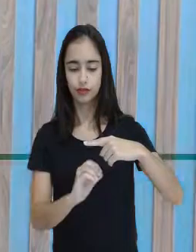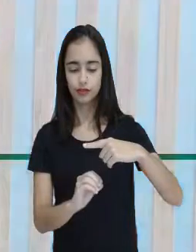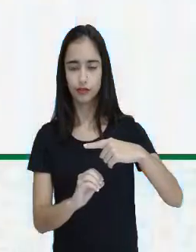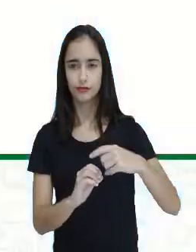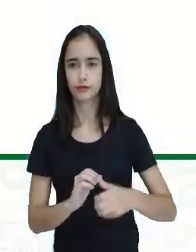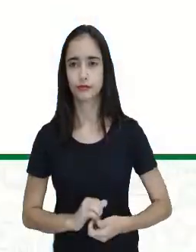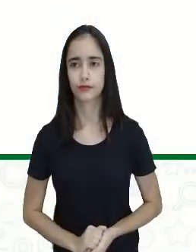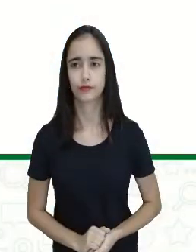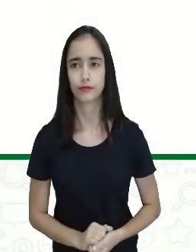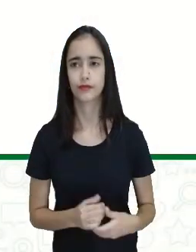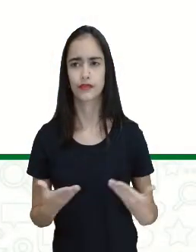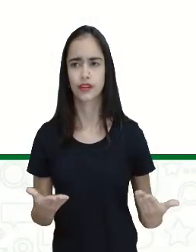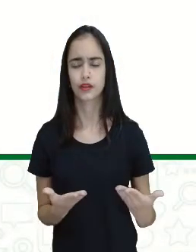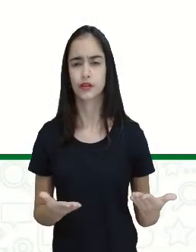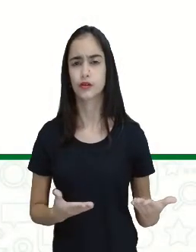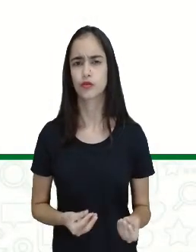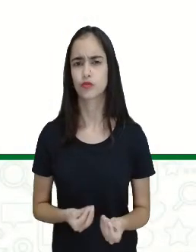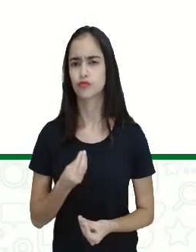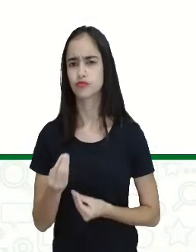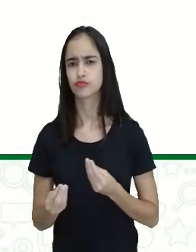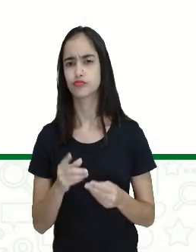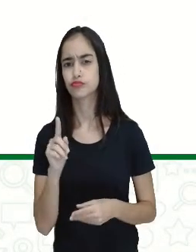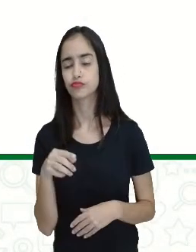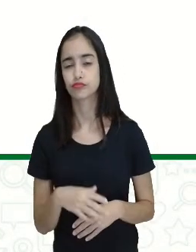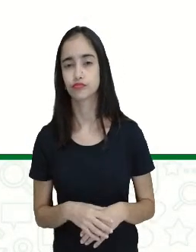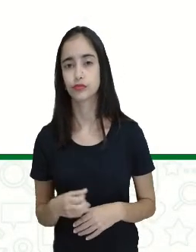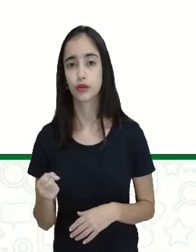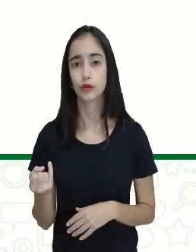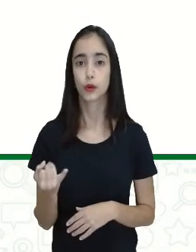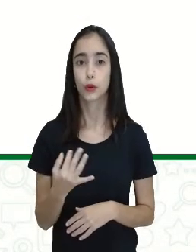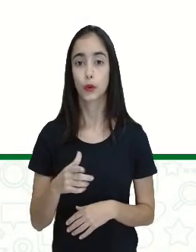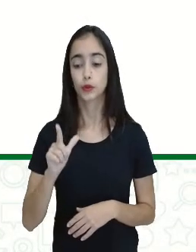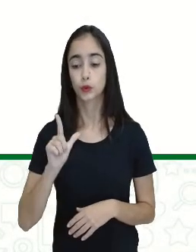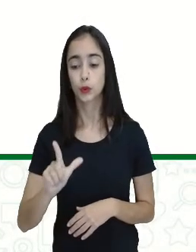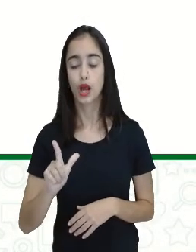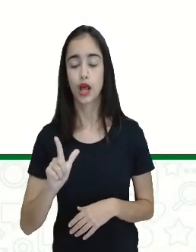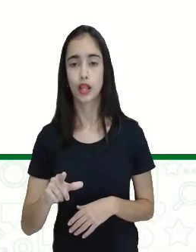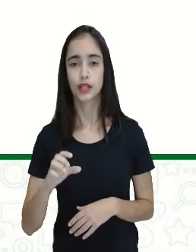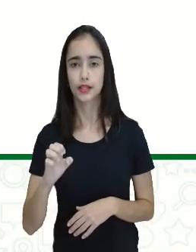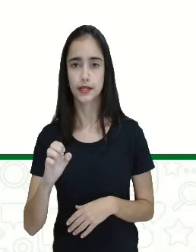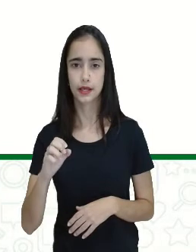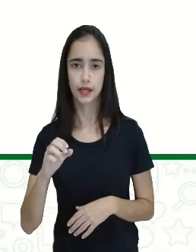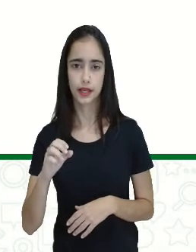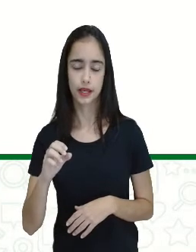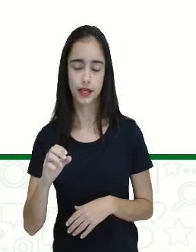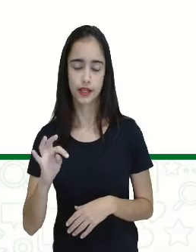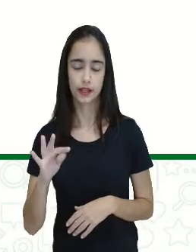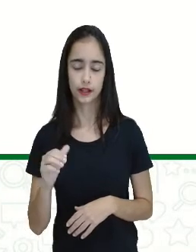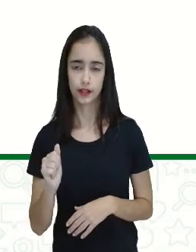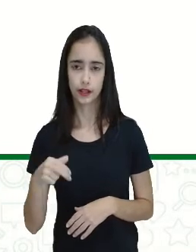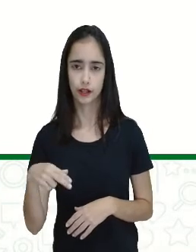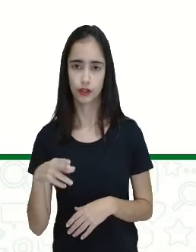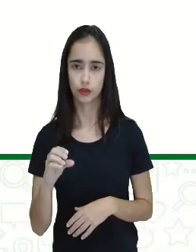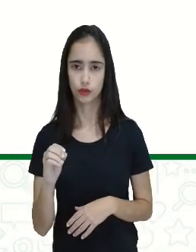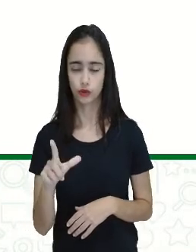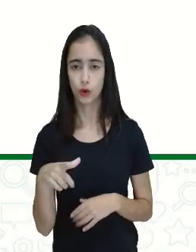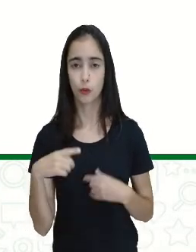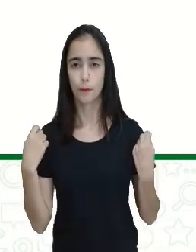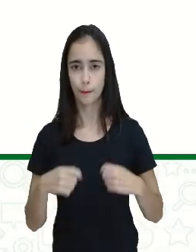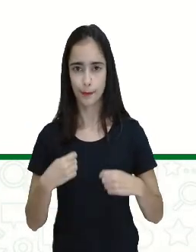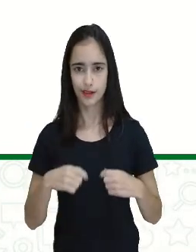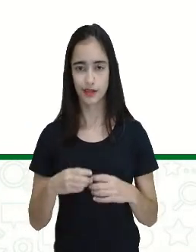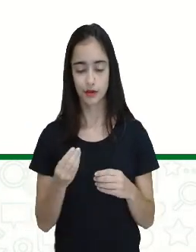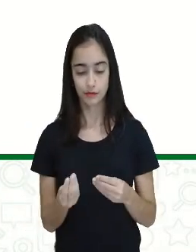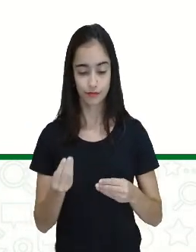Aí a questão quer saber, então, quantos litros de etanol são necessários para adicionar